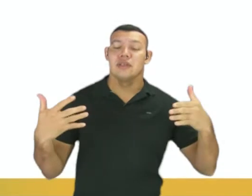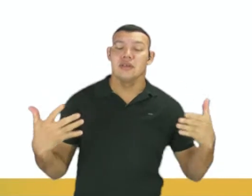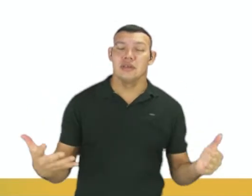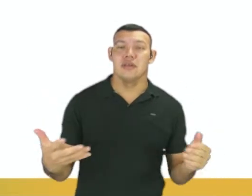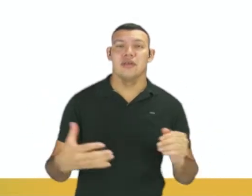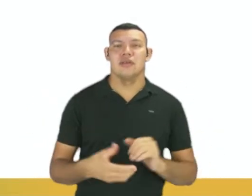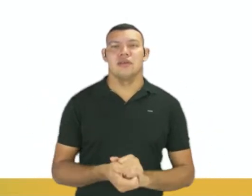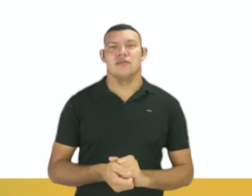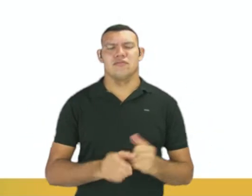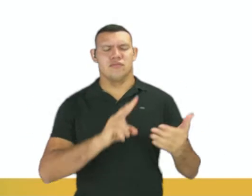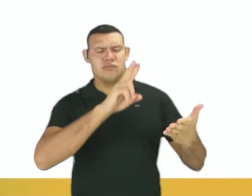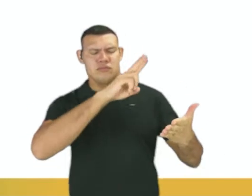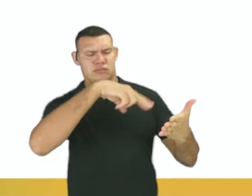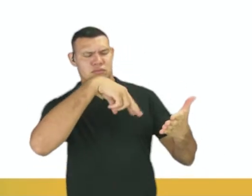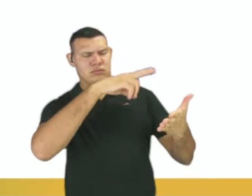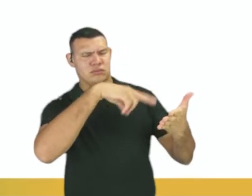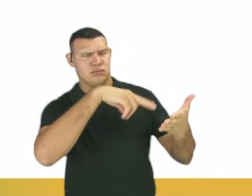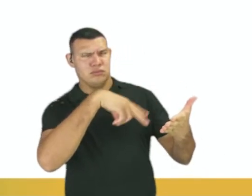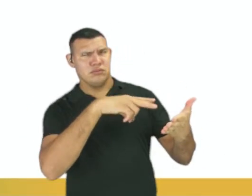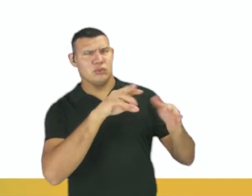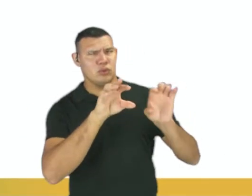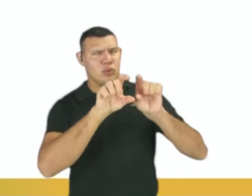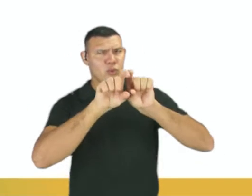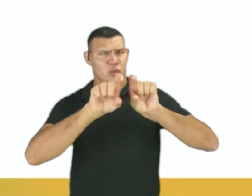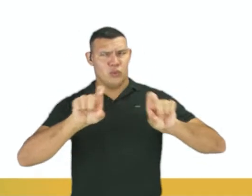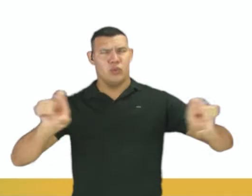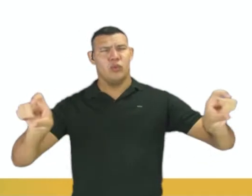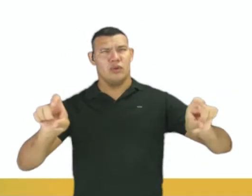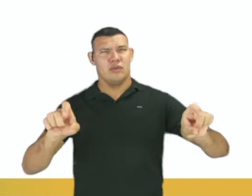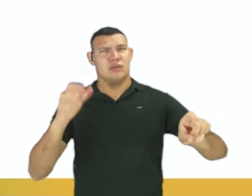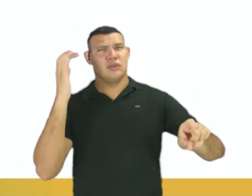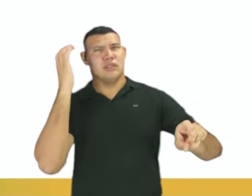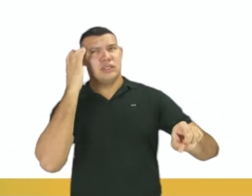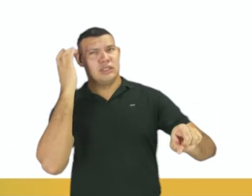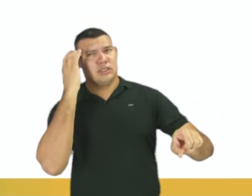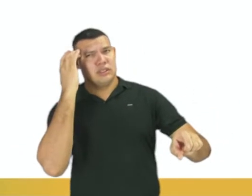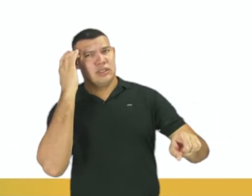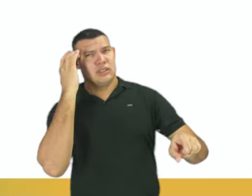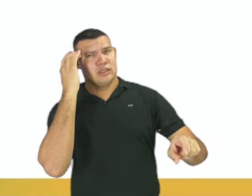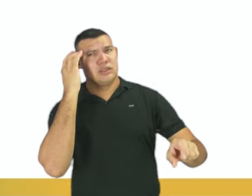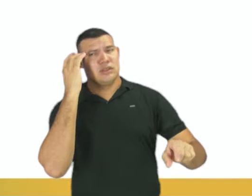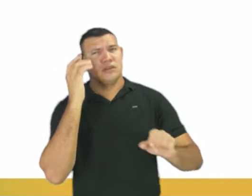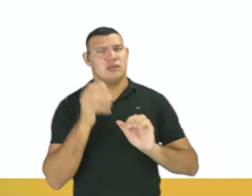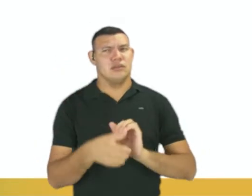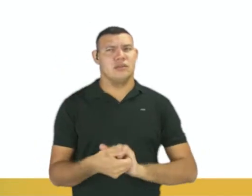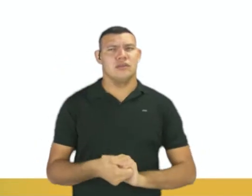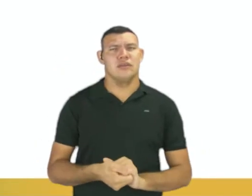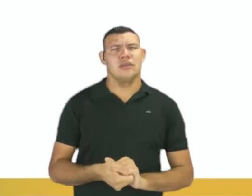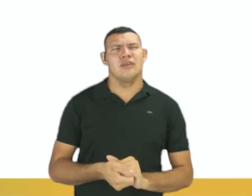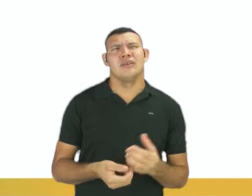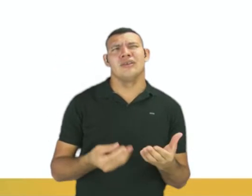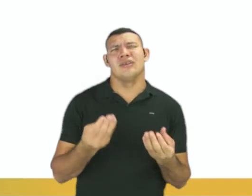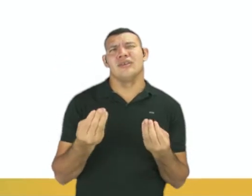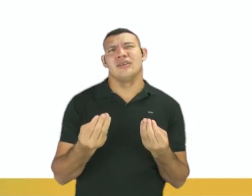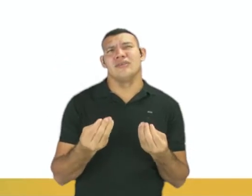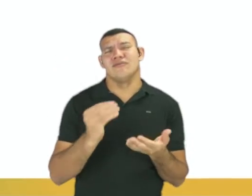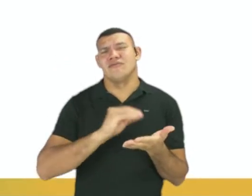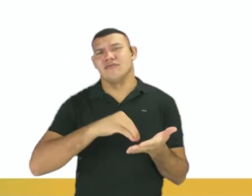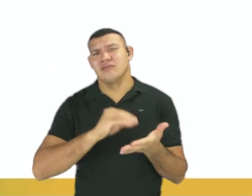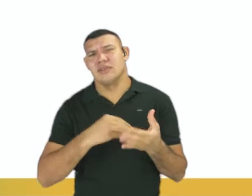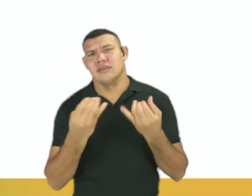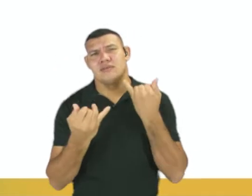quando lemos a oração Achei que ele mentalmente você percebe que falta alguma informação